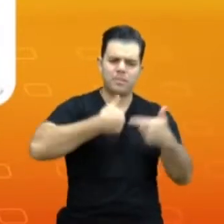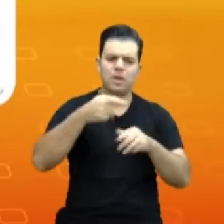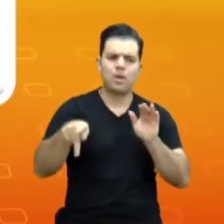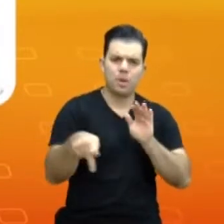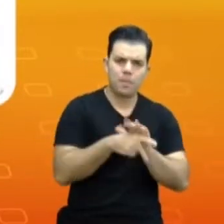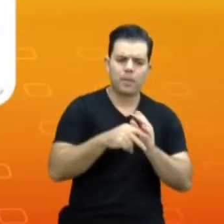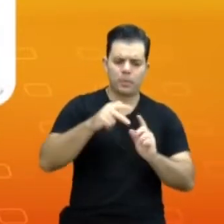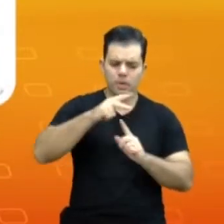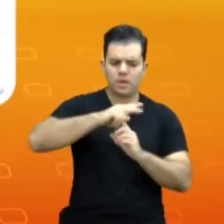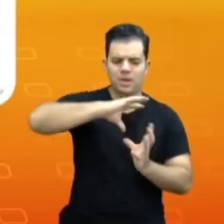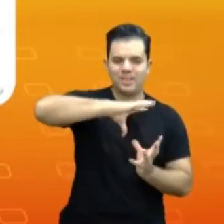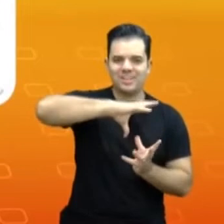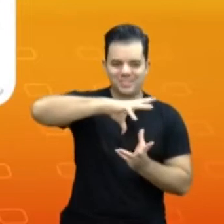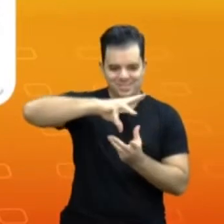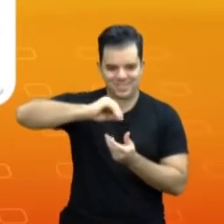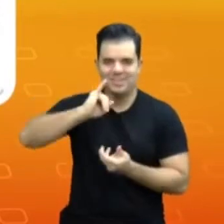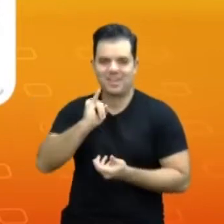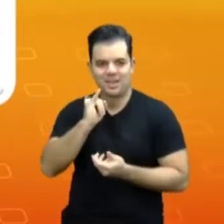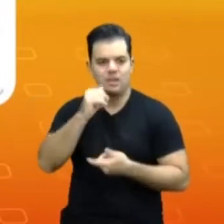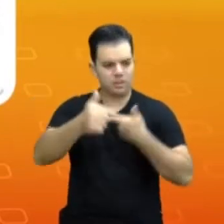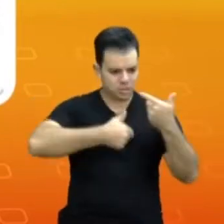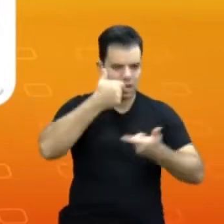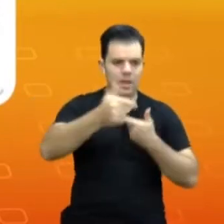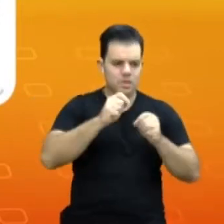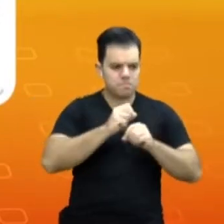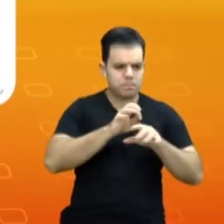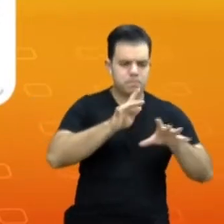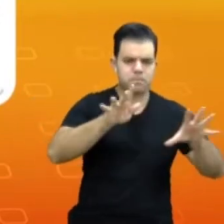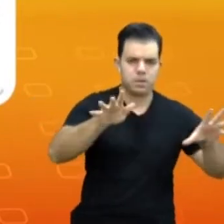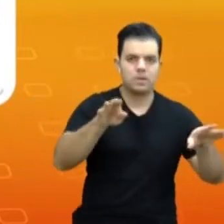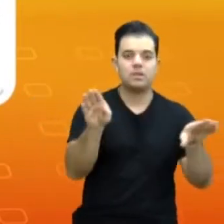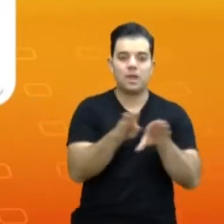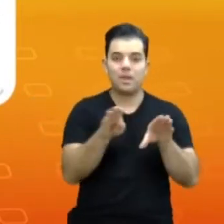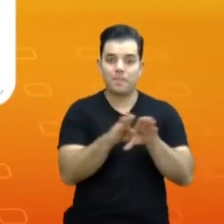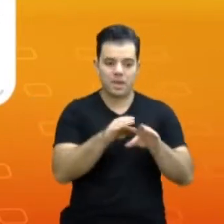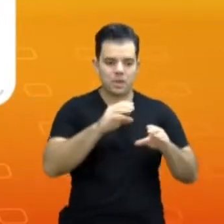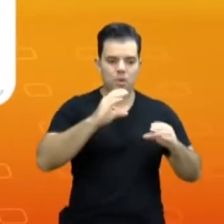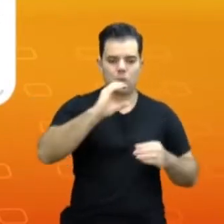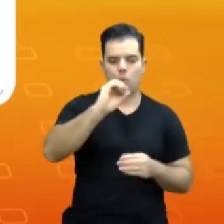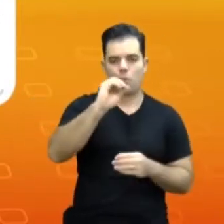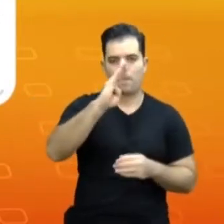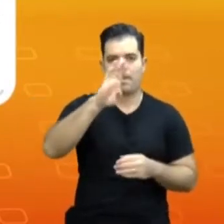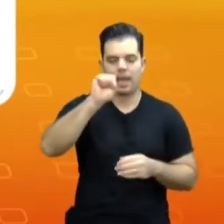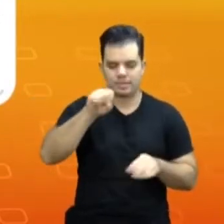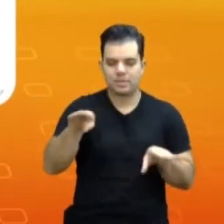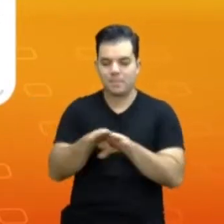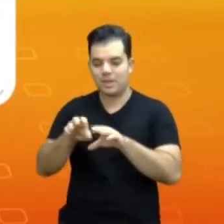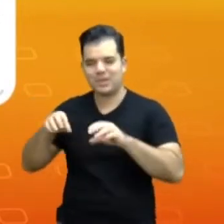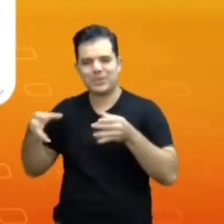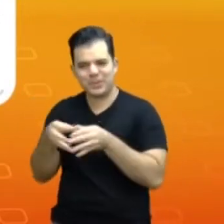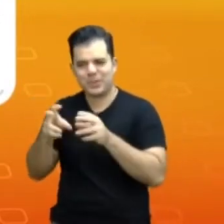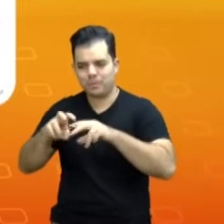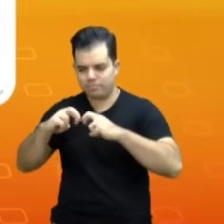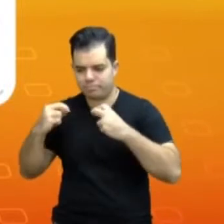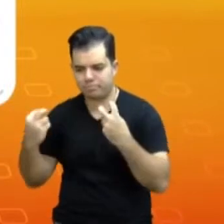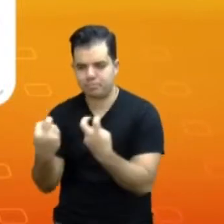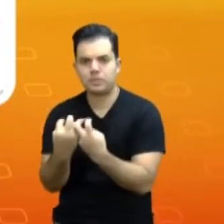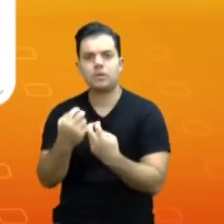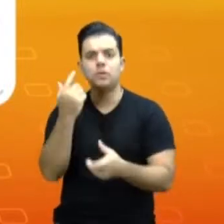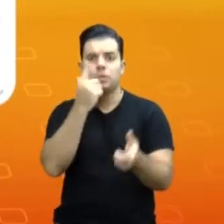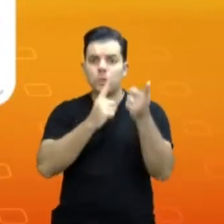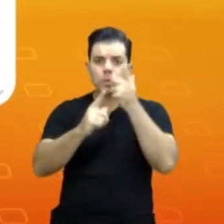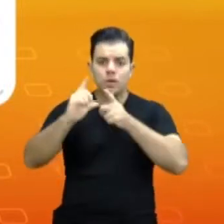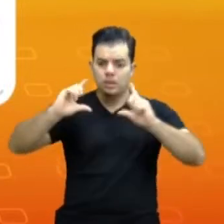do sinal internacional. Então, a OBS e o comitê, eles conseguem diminuir muito pouco a quantidade de